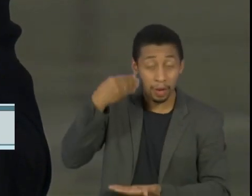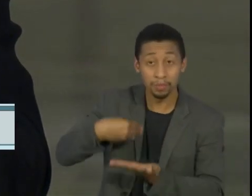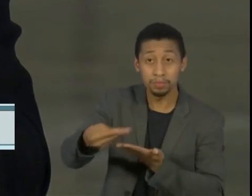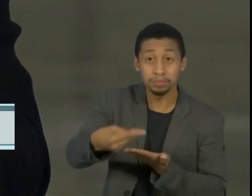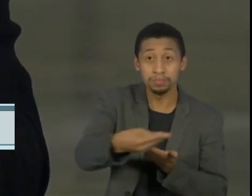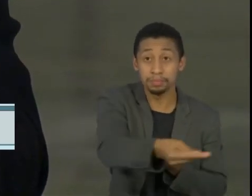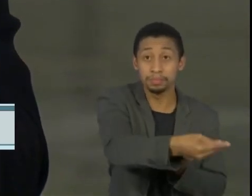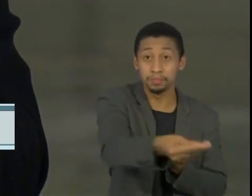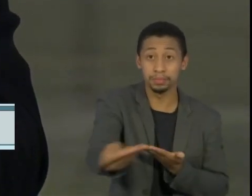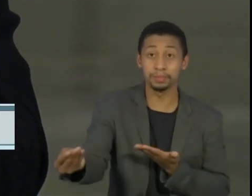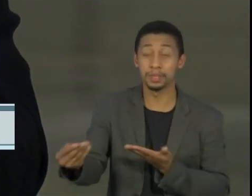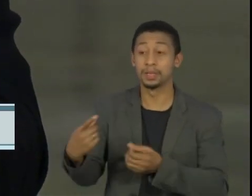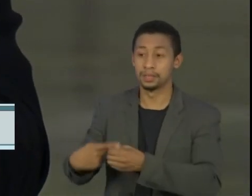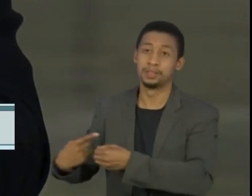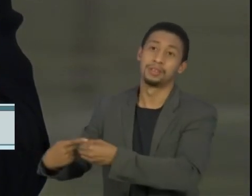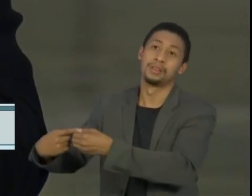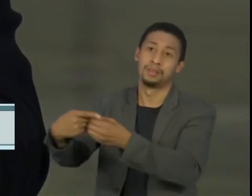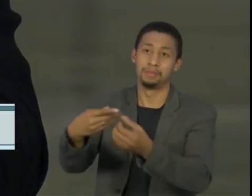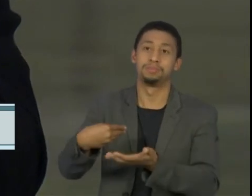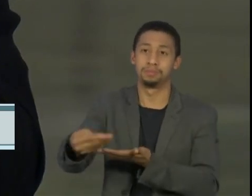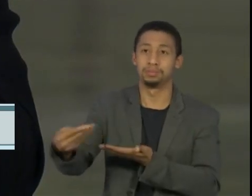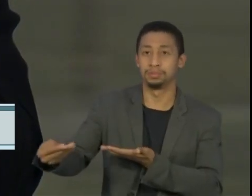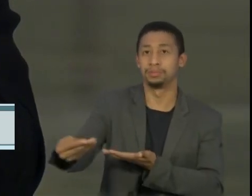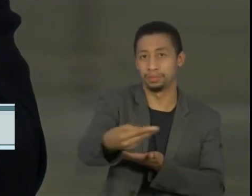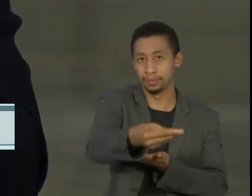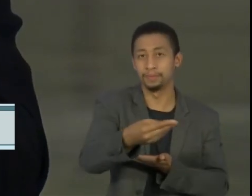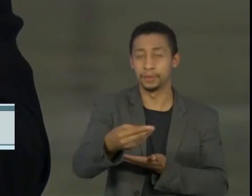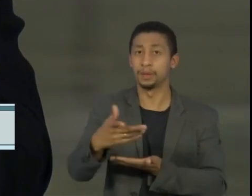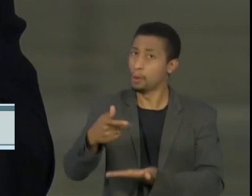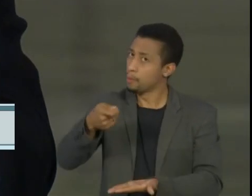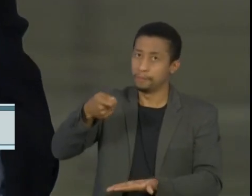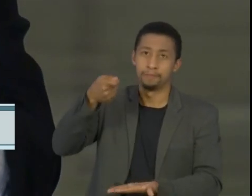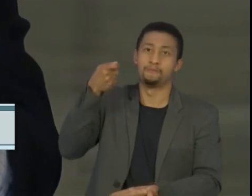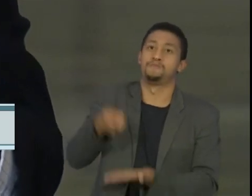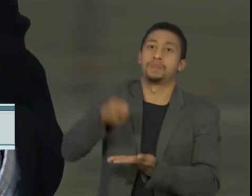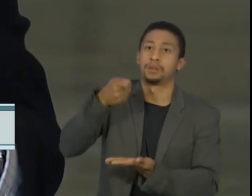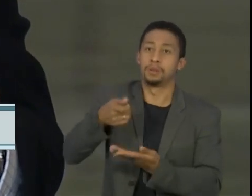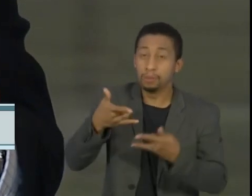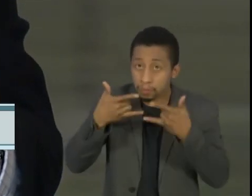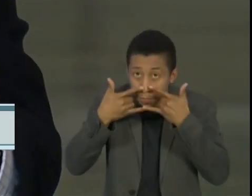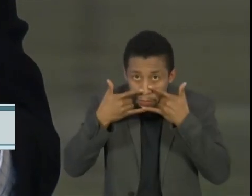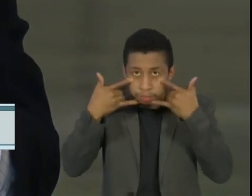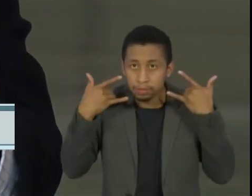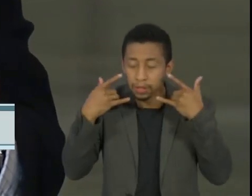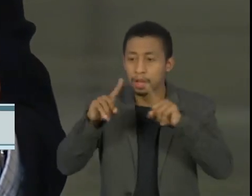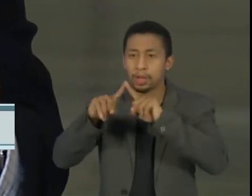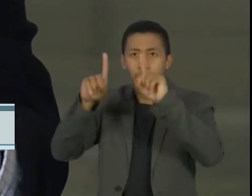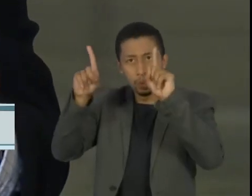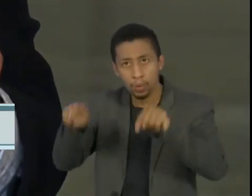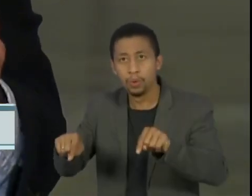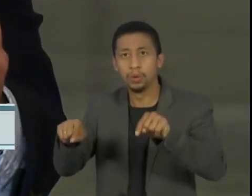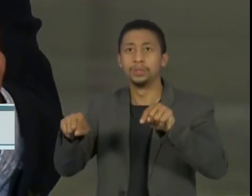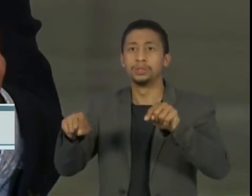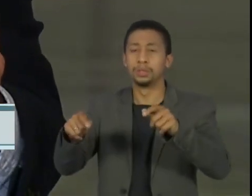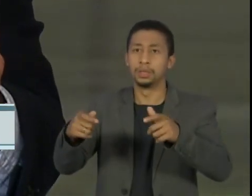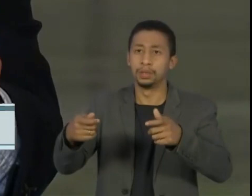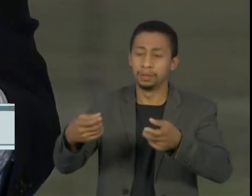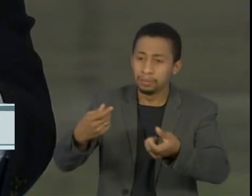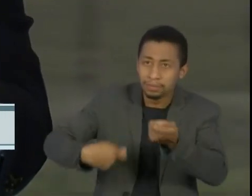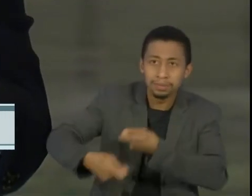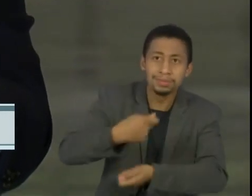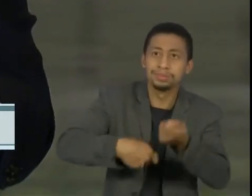na sequência, no interior do Estado de São Paulo. Passará a ser obrigatório em todos os estabelecimentos comerciais a